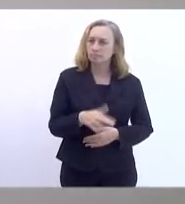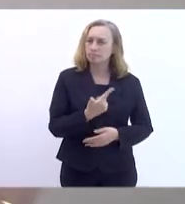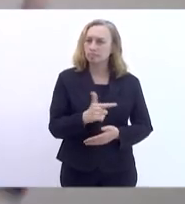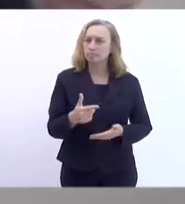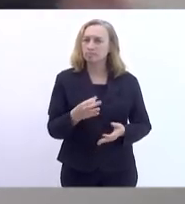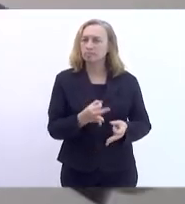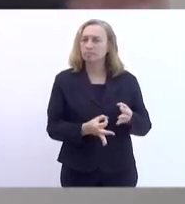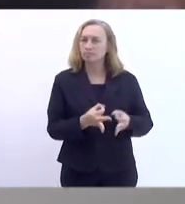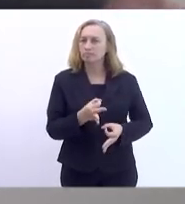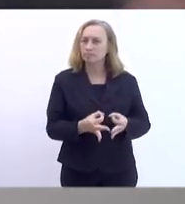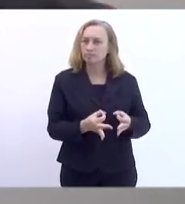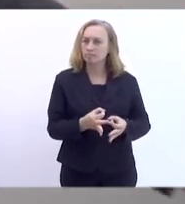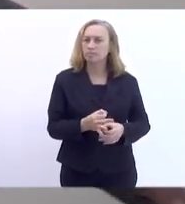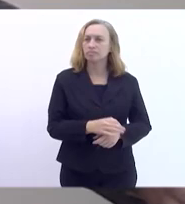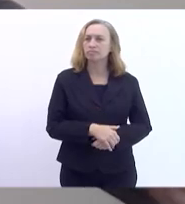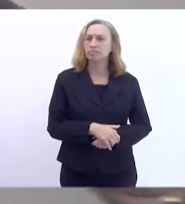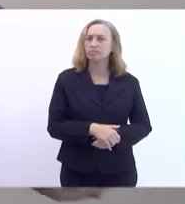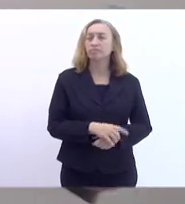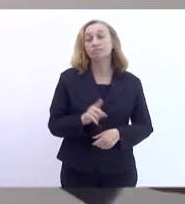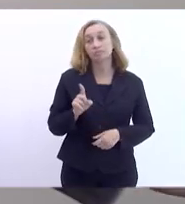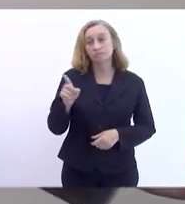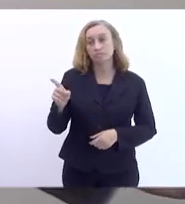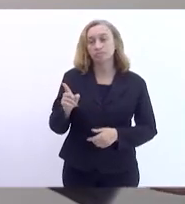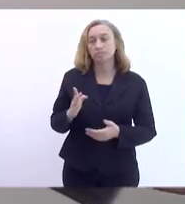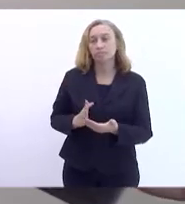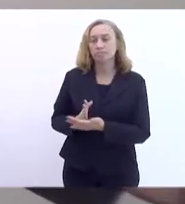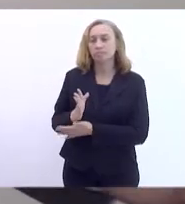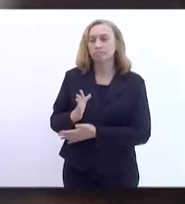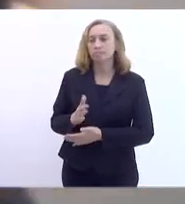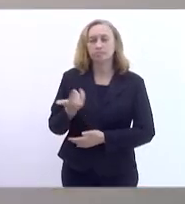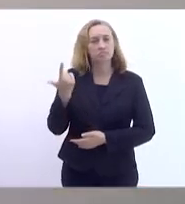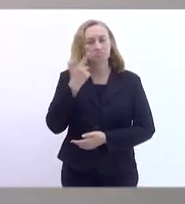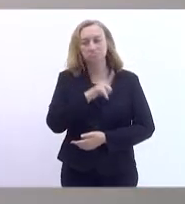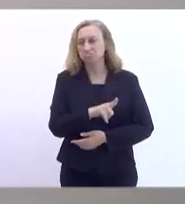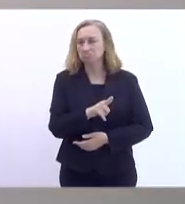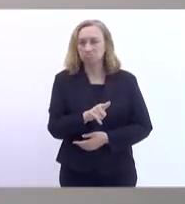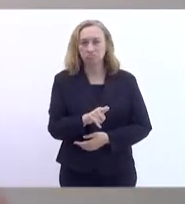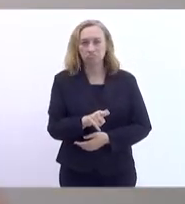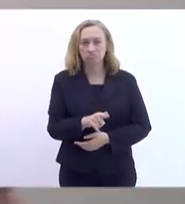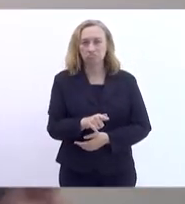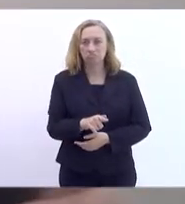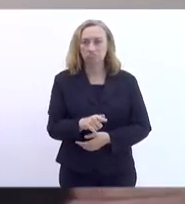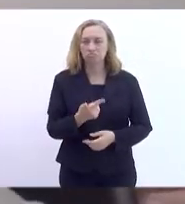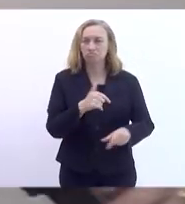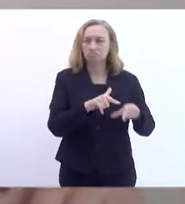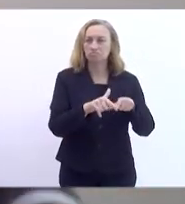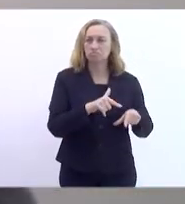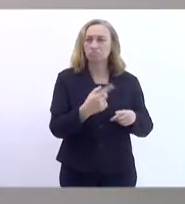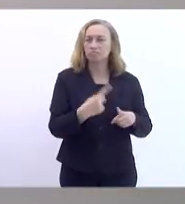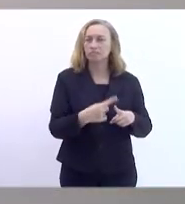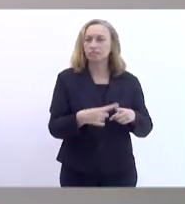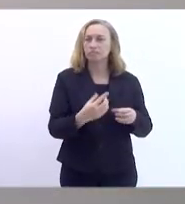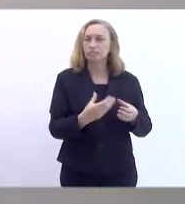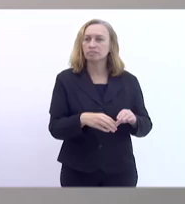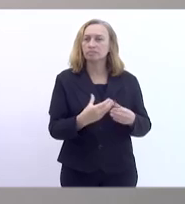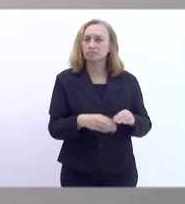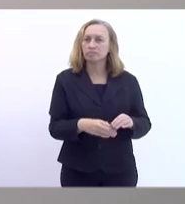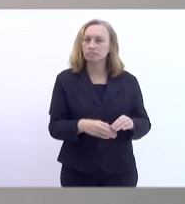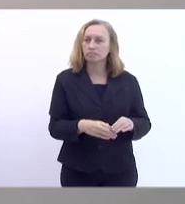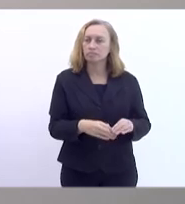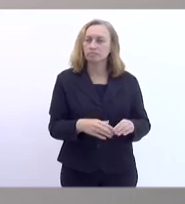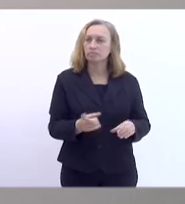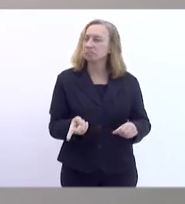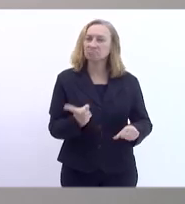discute a quem foi justamente aprovado e não conseguia simplesmente tomar posse porque o concurso não não não